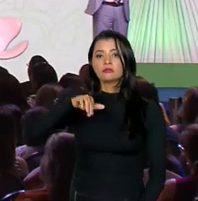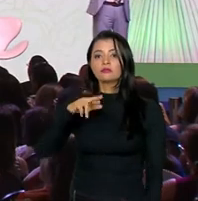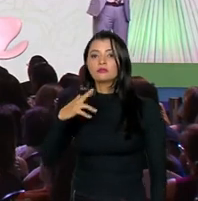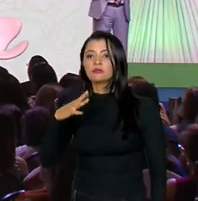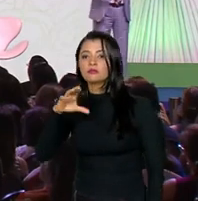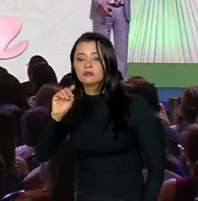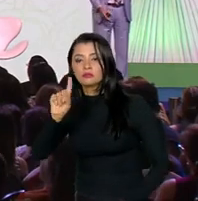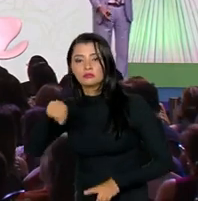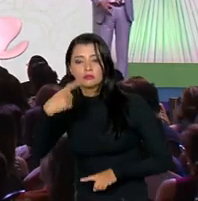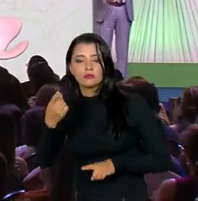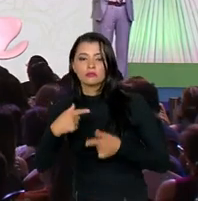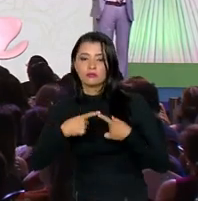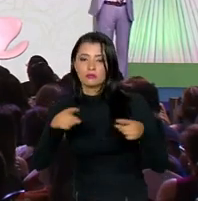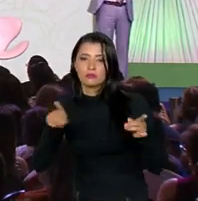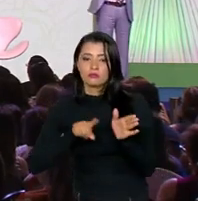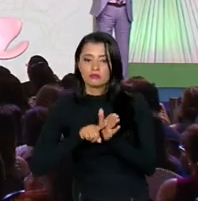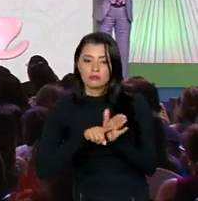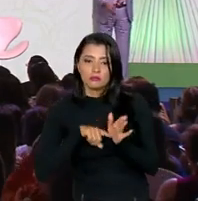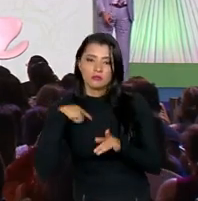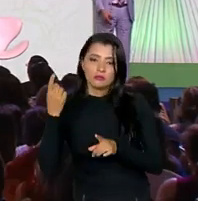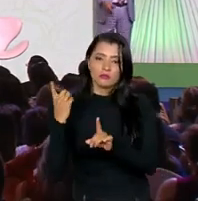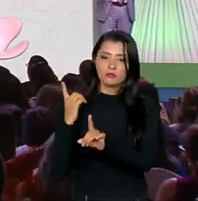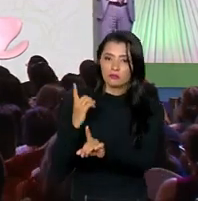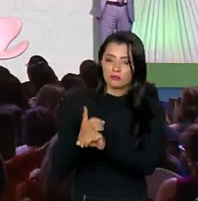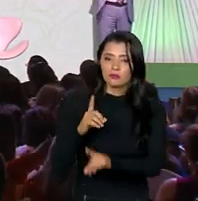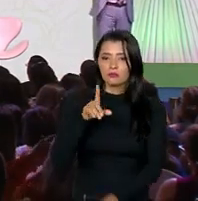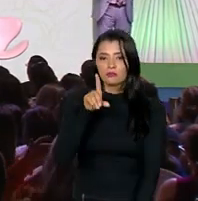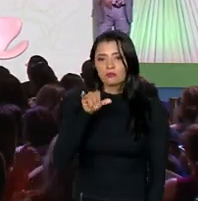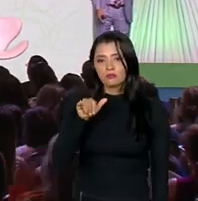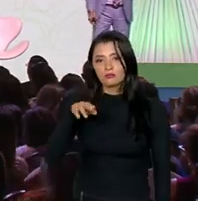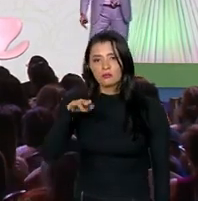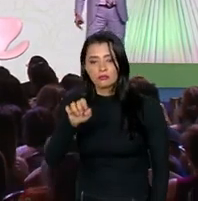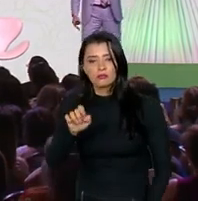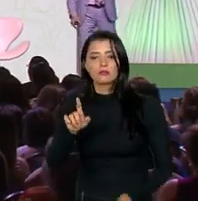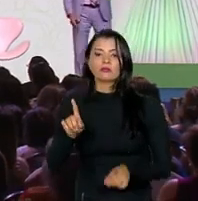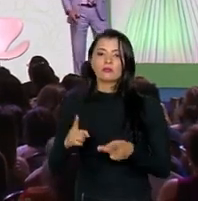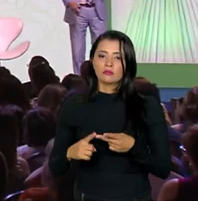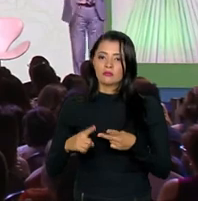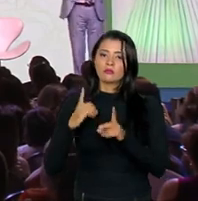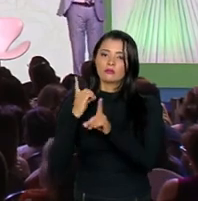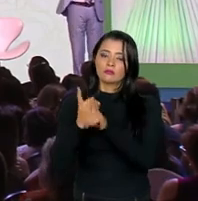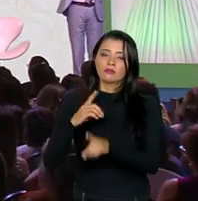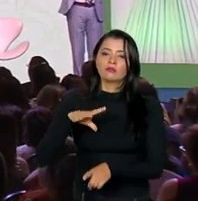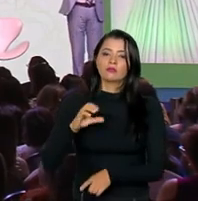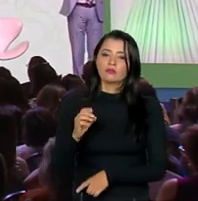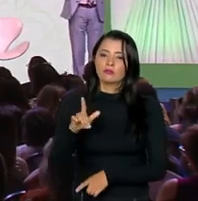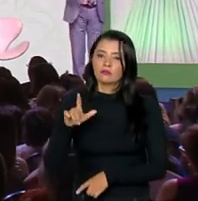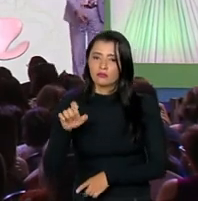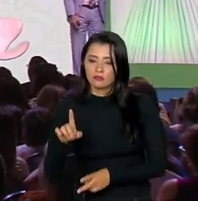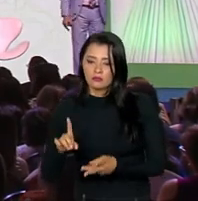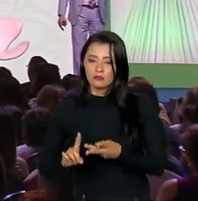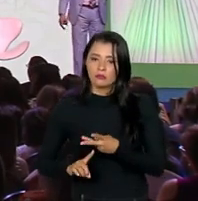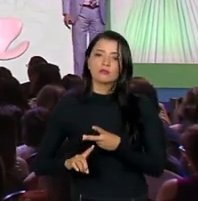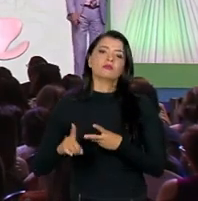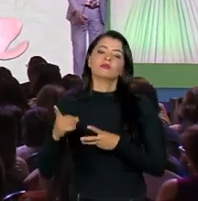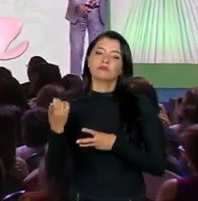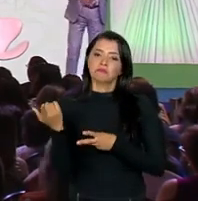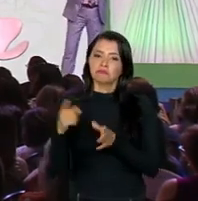houve o lançamento da pesquisa, depois houve encontro com o DIME, encontro com o CONSED, depois encontro com pesquisadores da